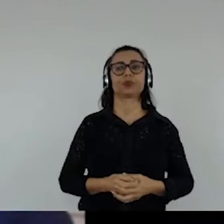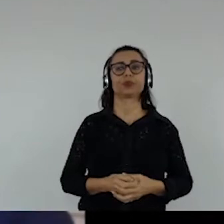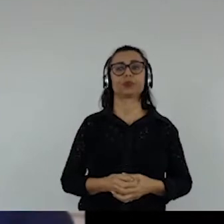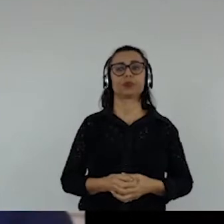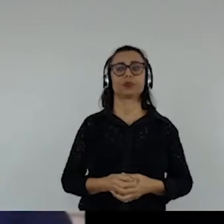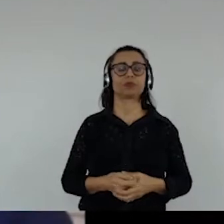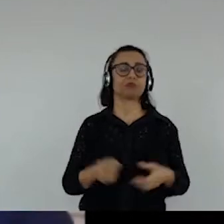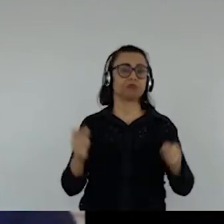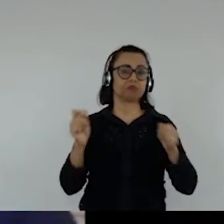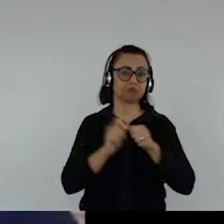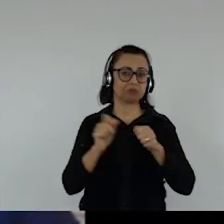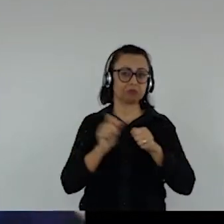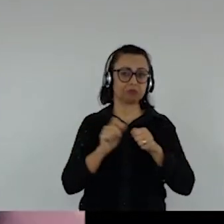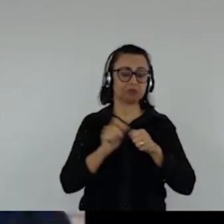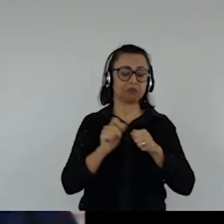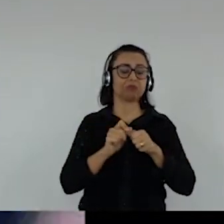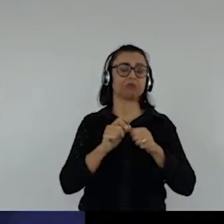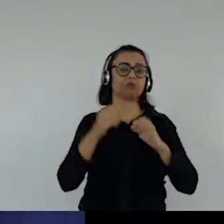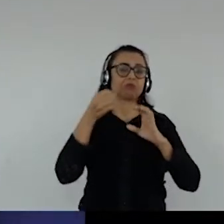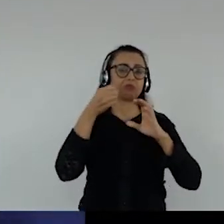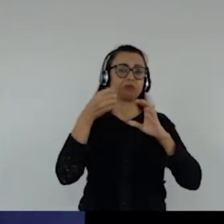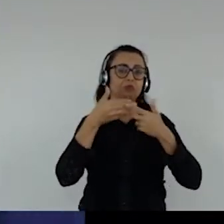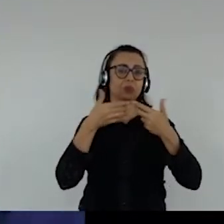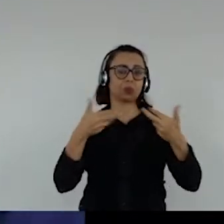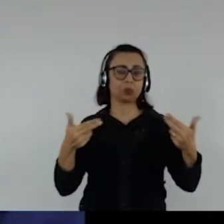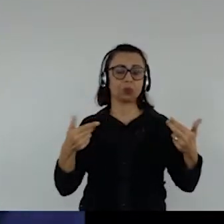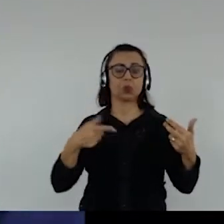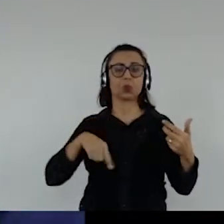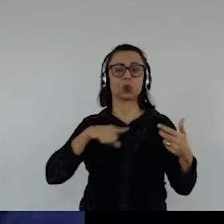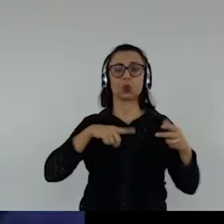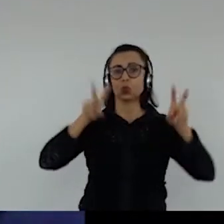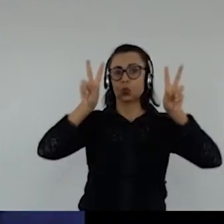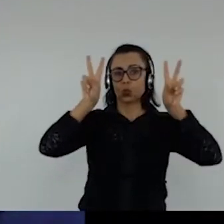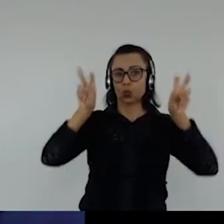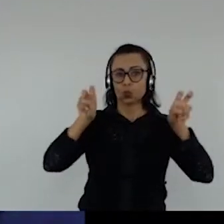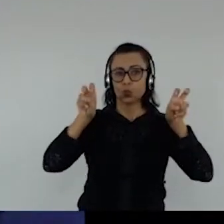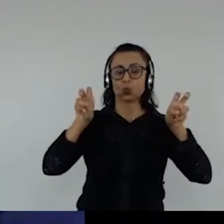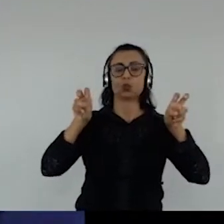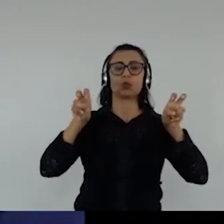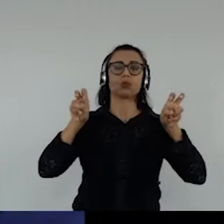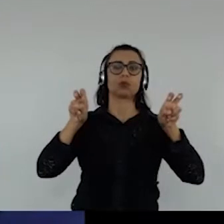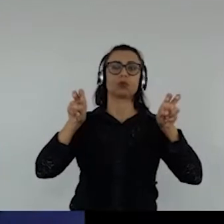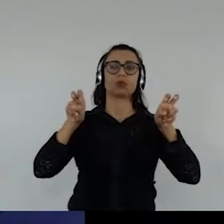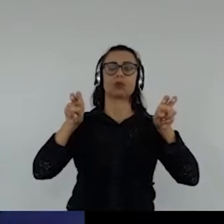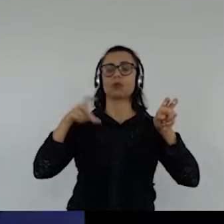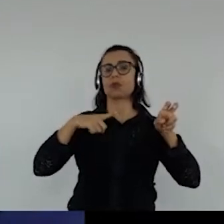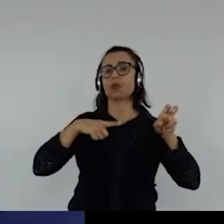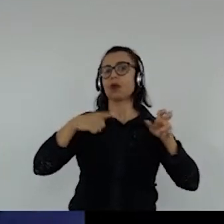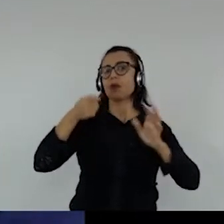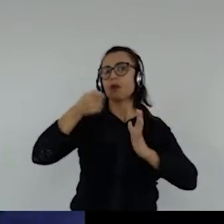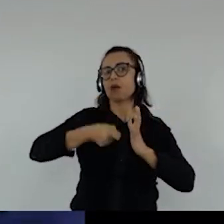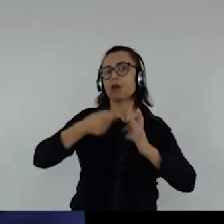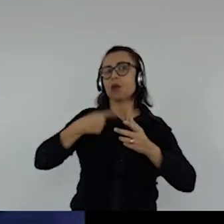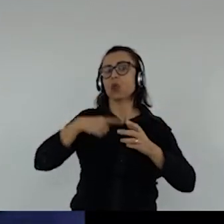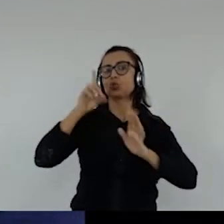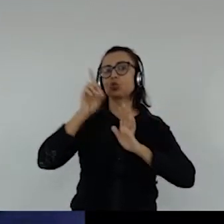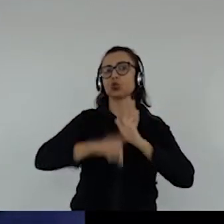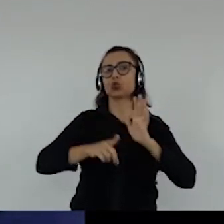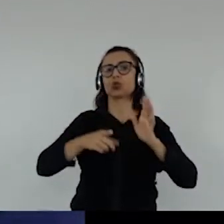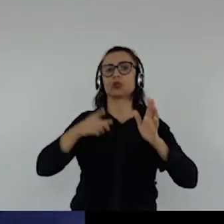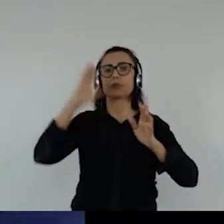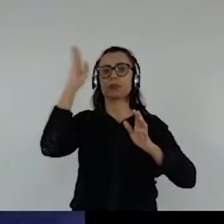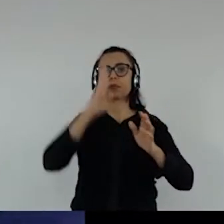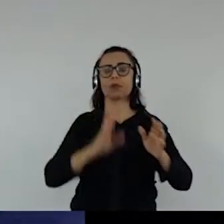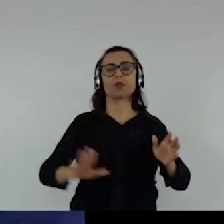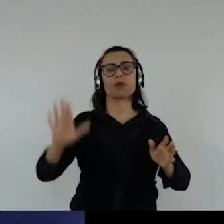Faria considerações sobre o dever de renegociação no direito brasileiro. A doutrina